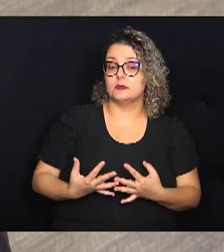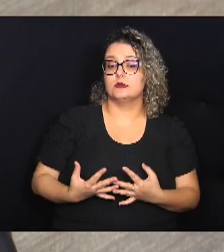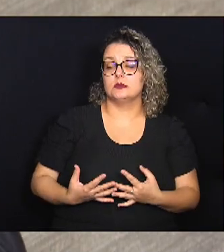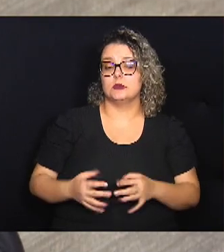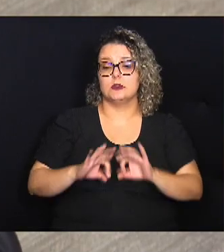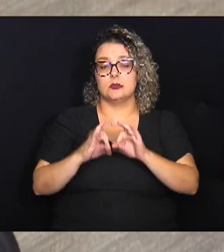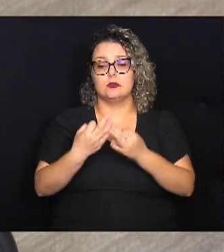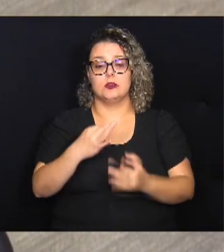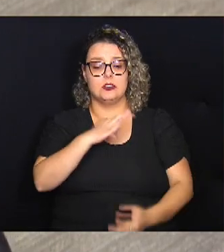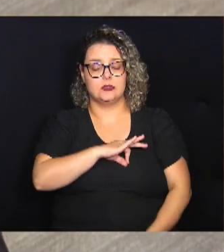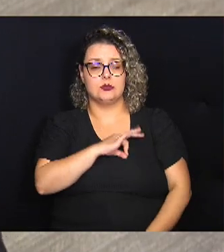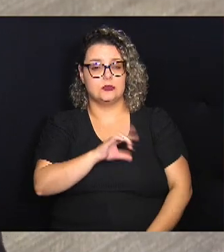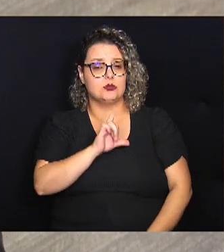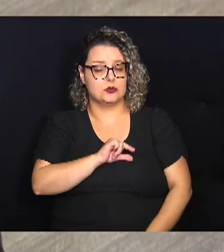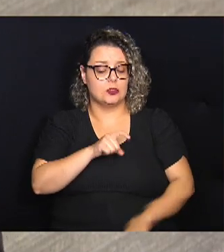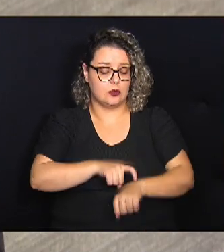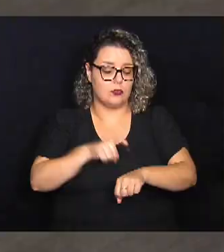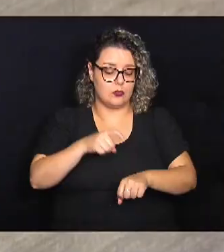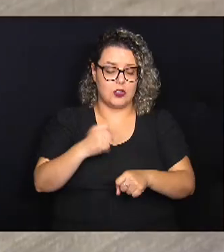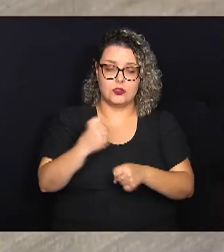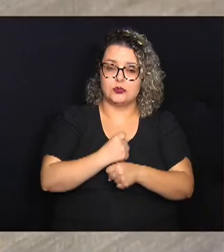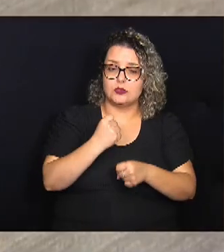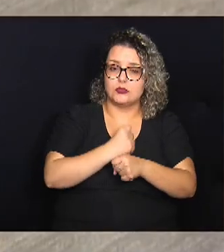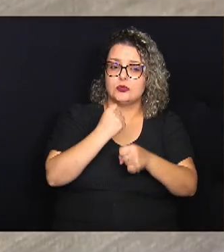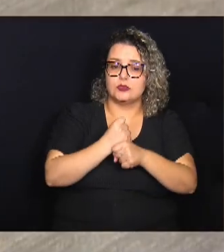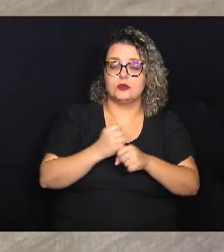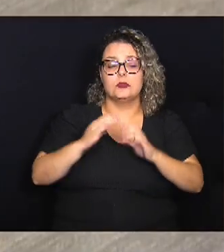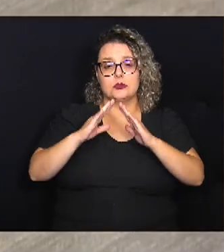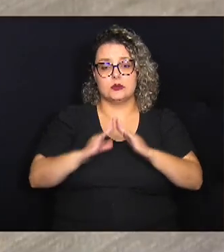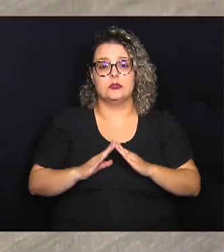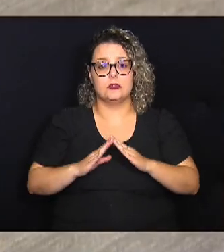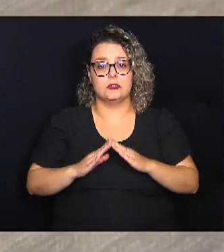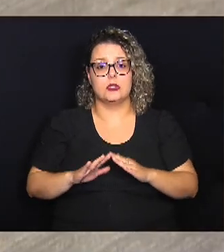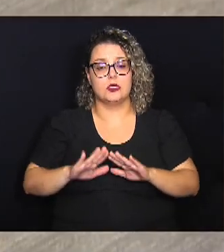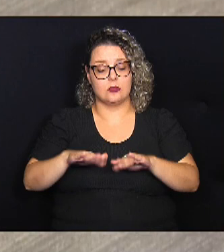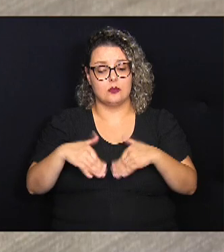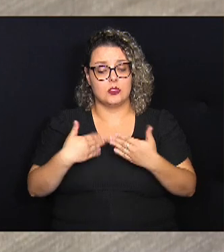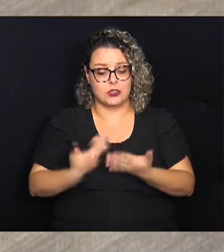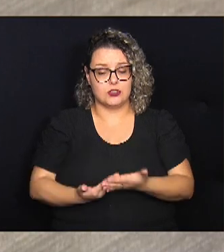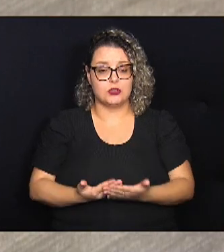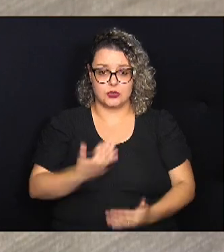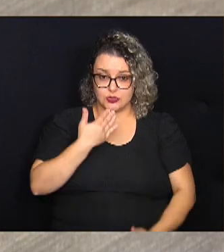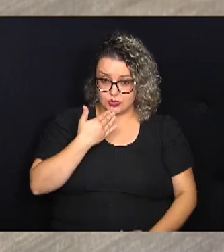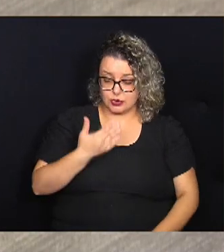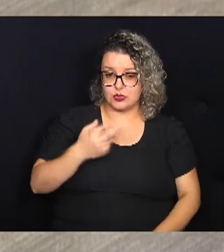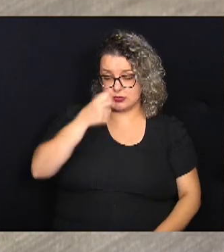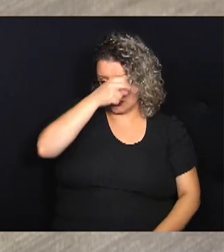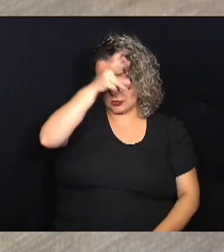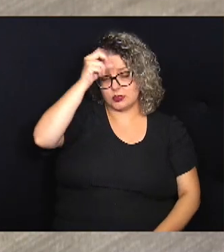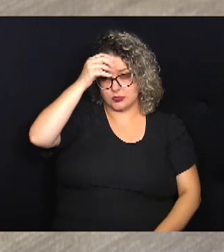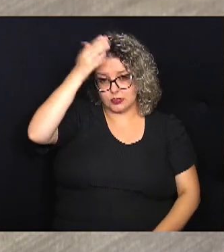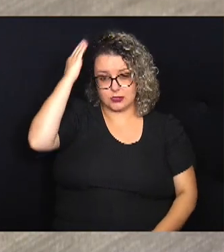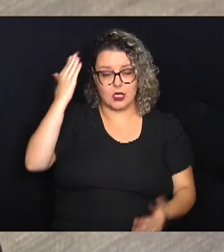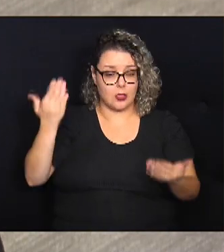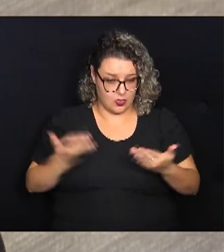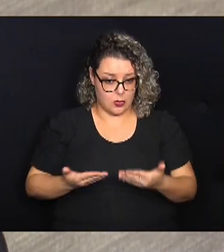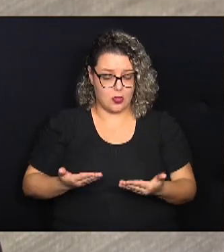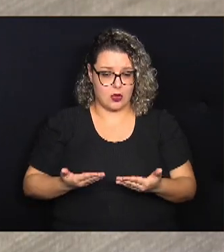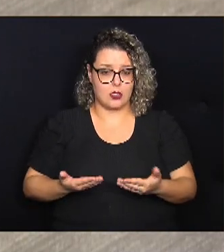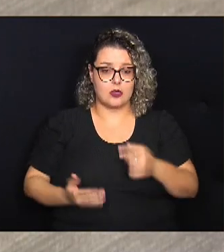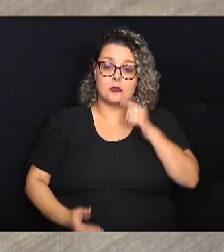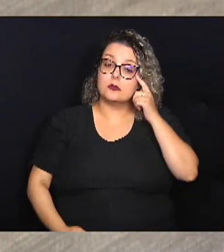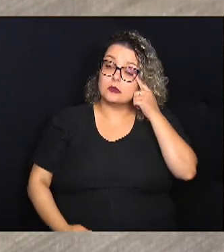renda no momento da construção da sua habitação. Então, estamos requerendo ao prefeito, agora, Dário Saad, que nos informe